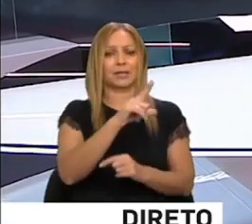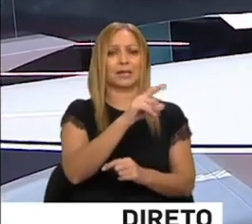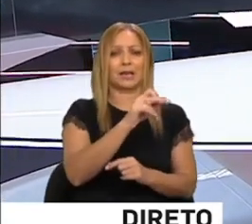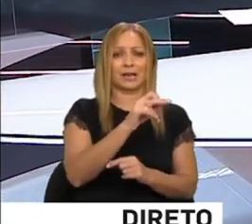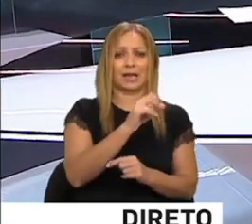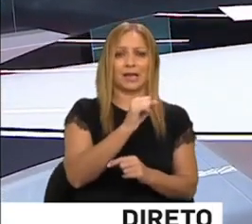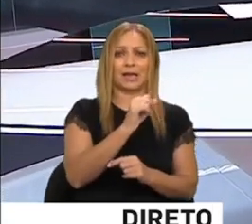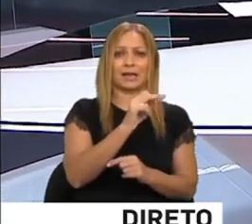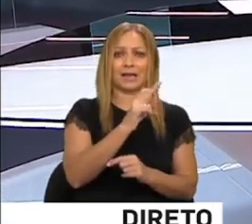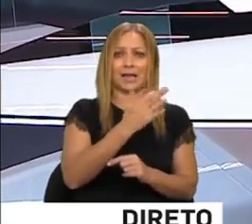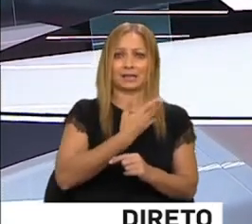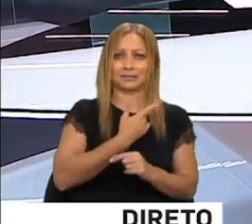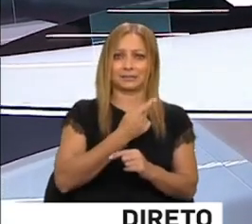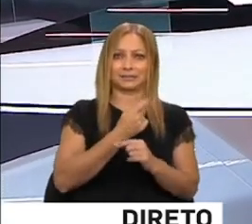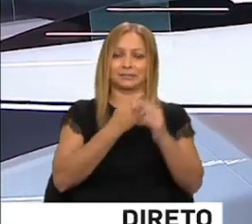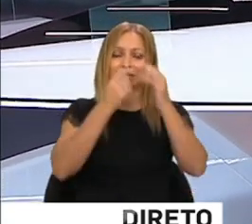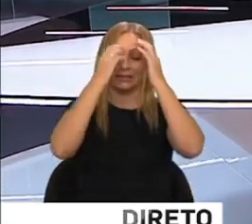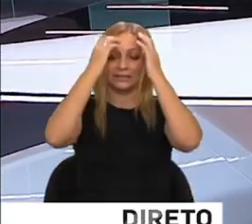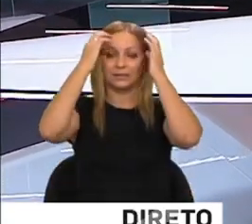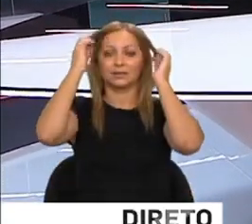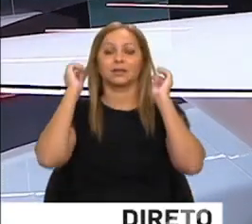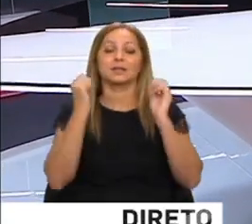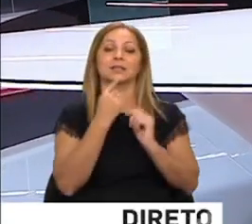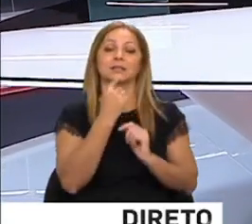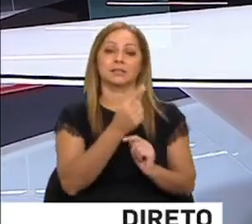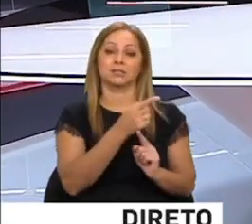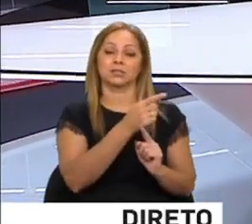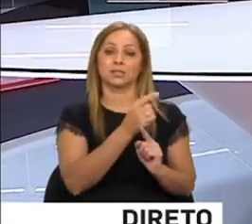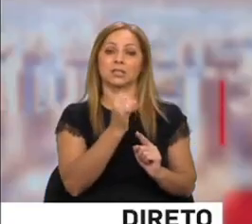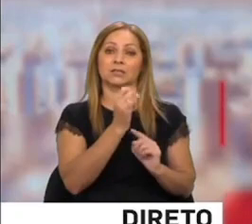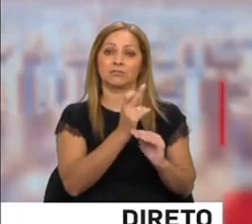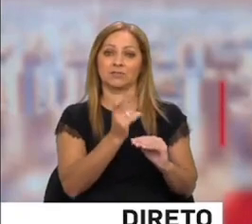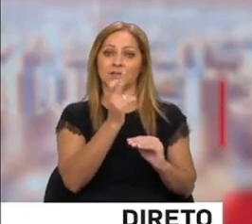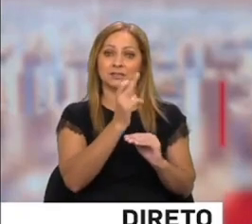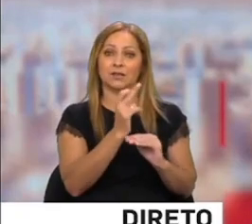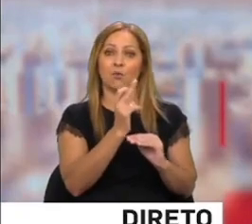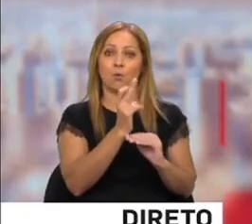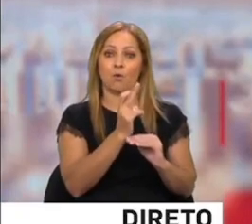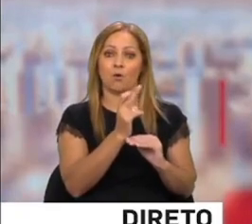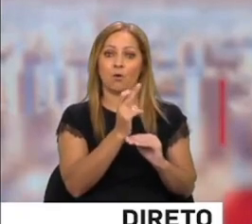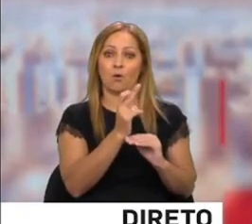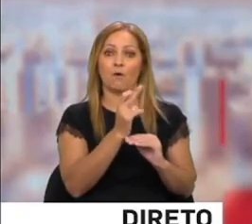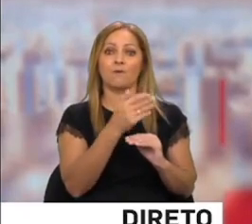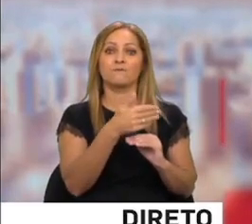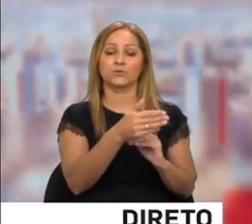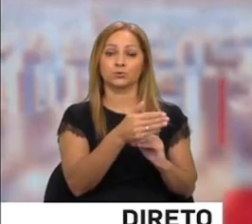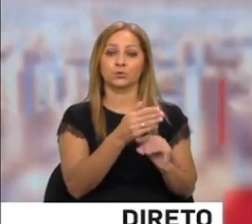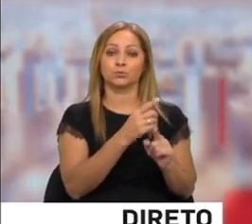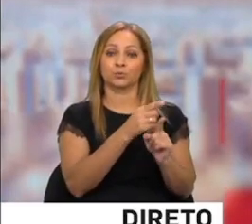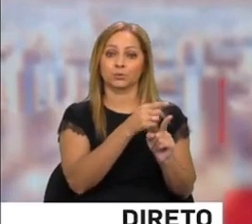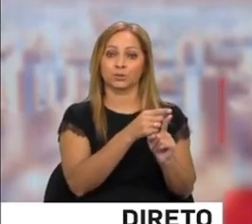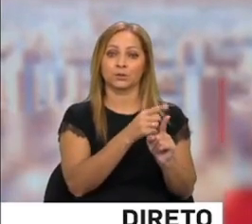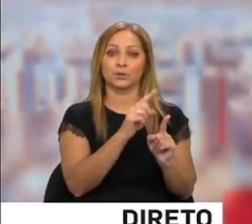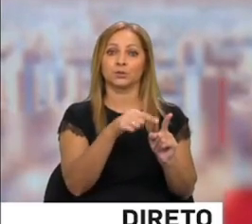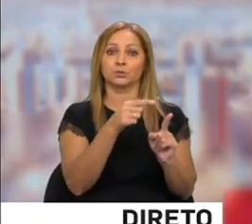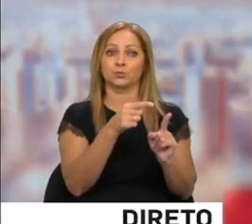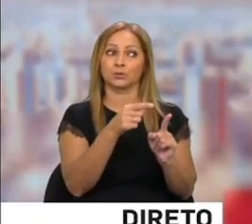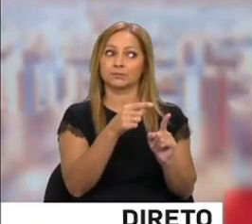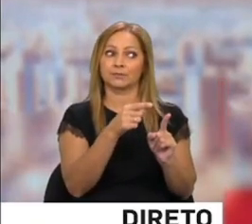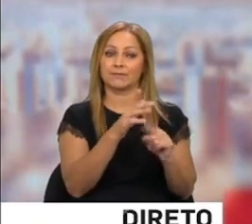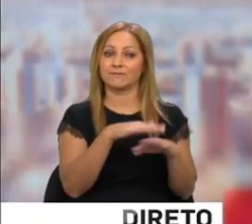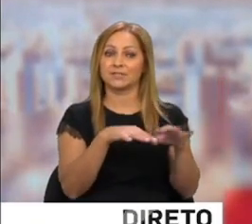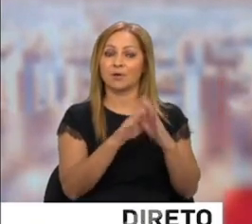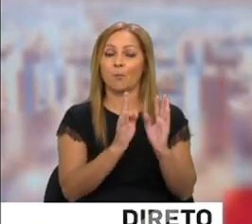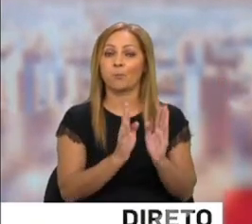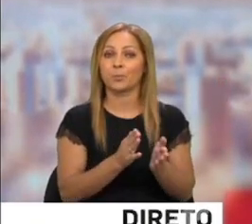na sua comunicação diga que de facto que vai aumentar as taxas de jogo no futuro porque isso até pode ser algo que lhe permite depois não fazer portanto